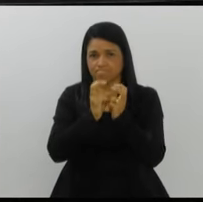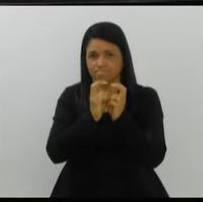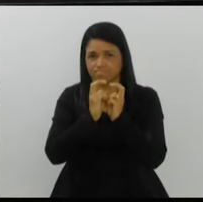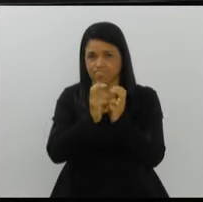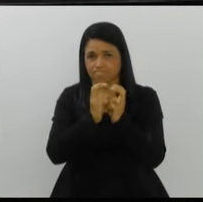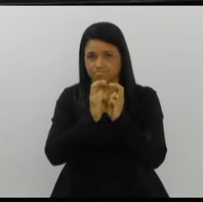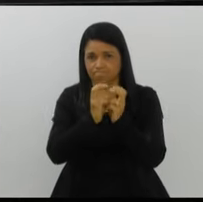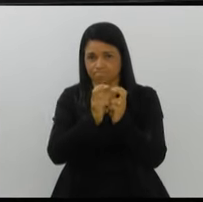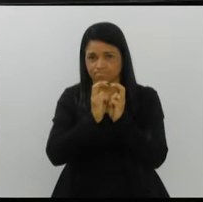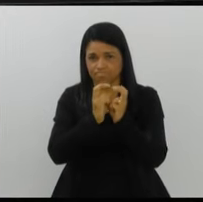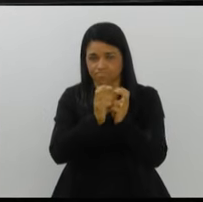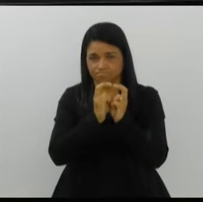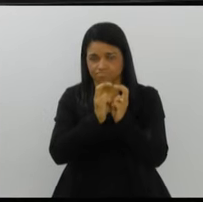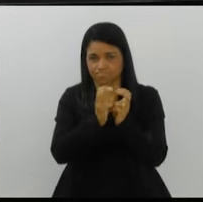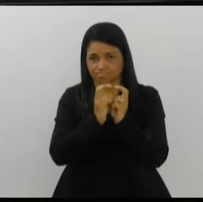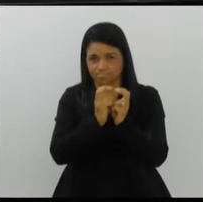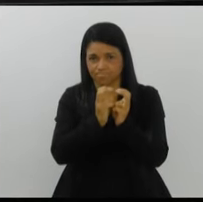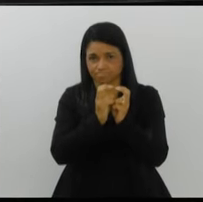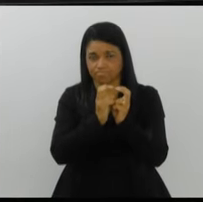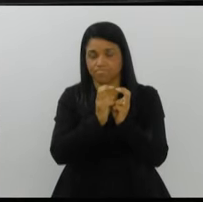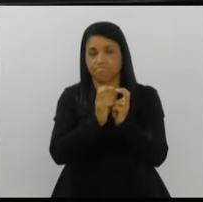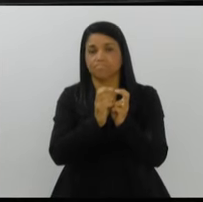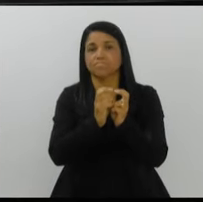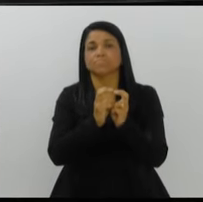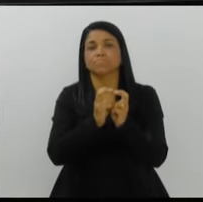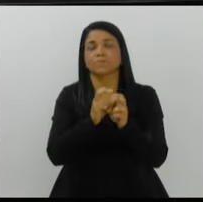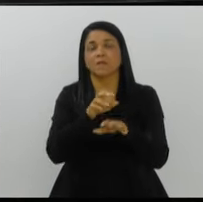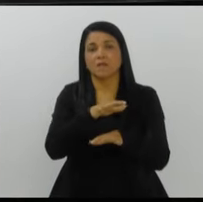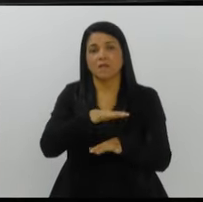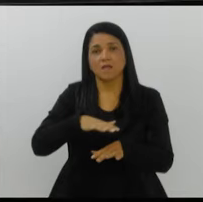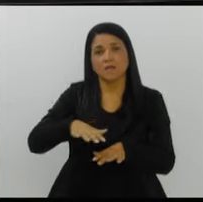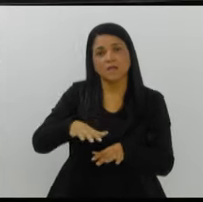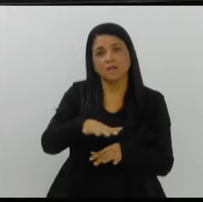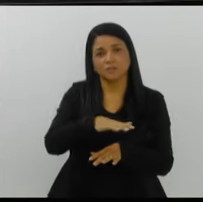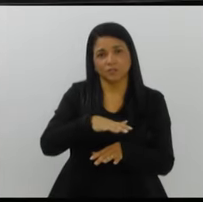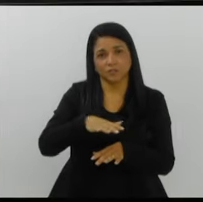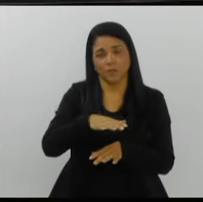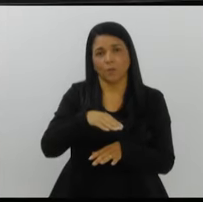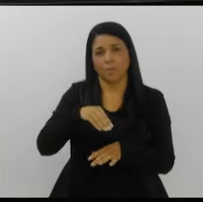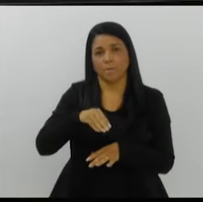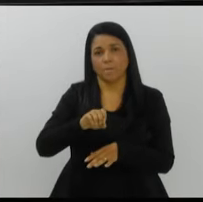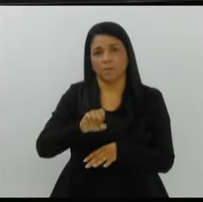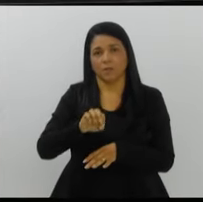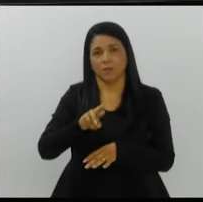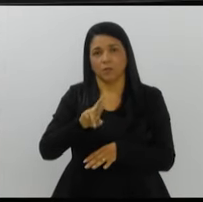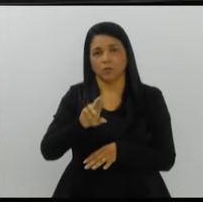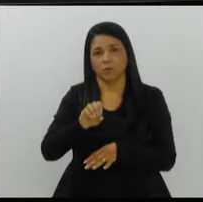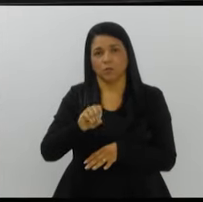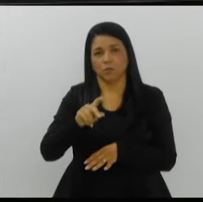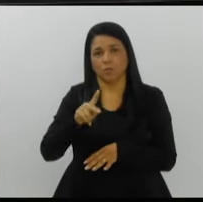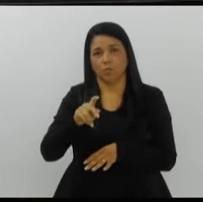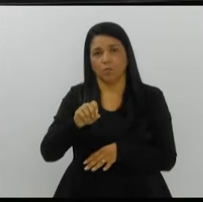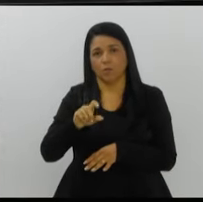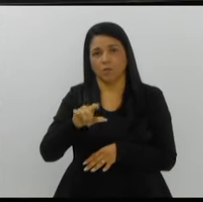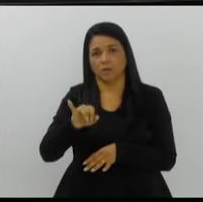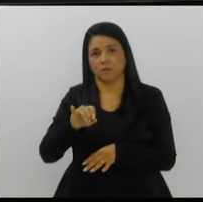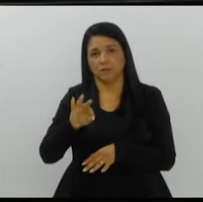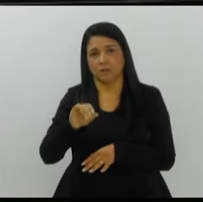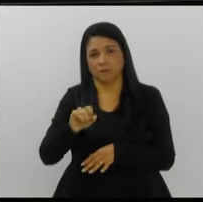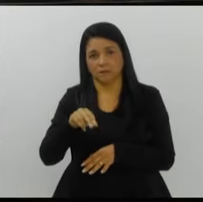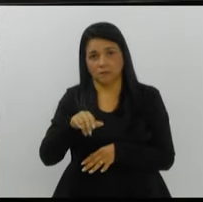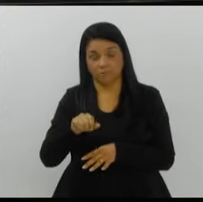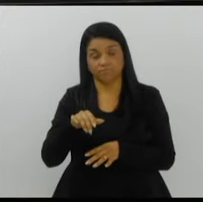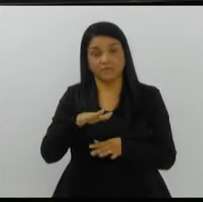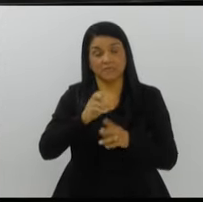de passageiros nessa região metropolitana, quer seja nos trens que demandam a